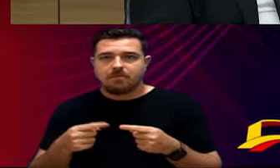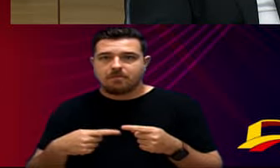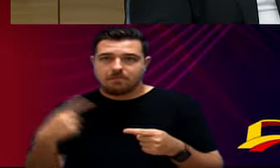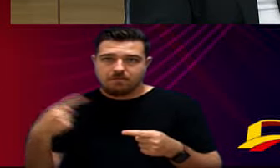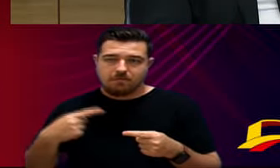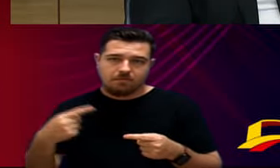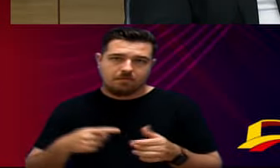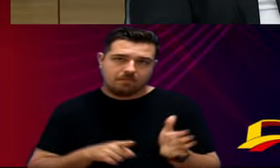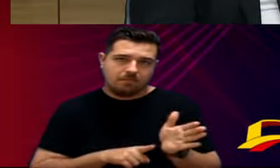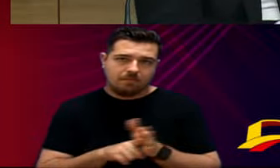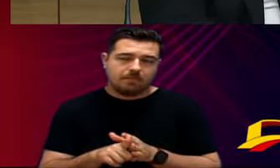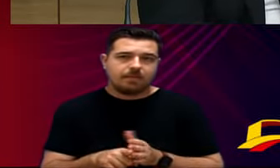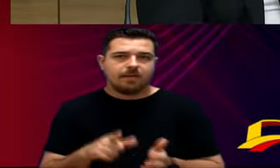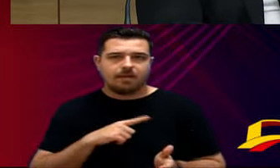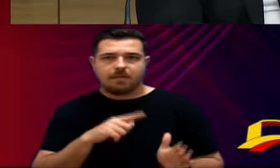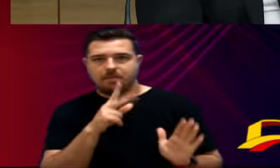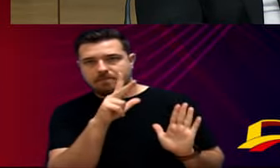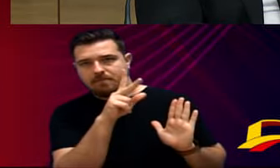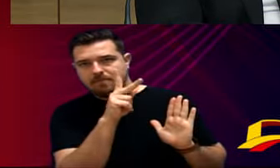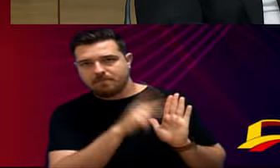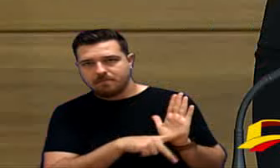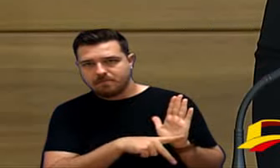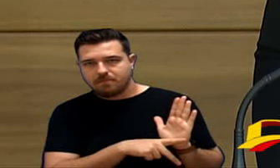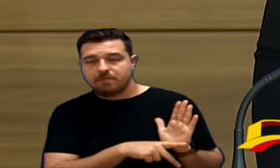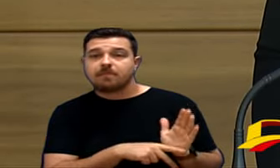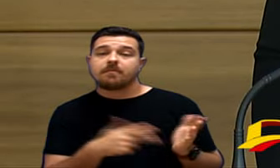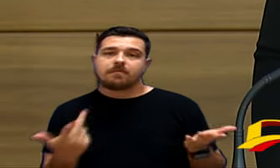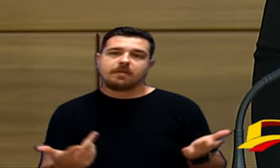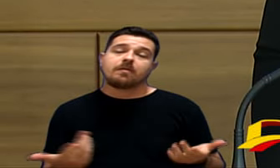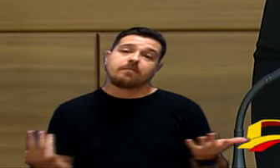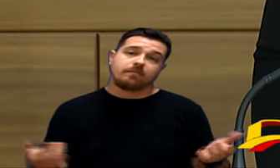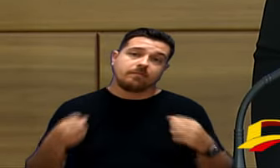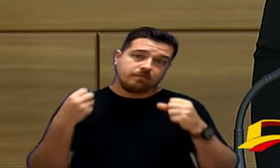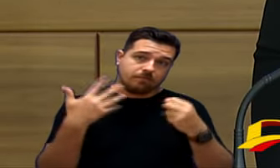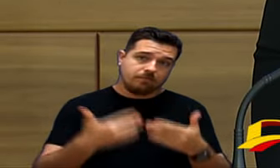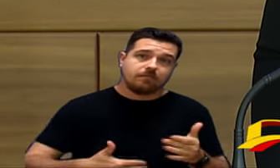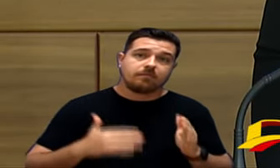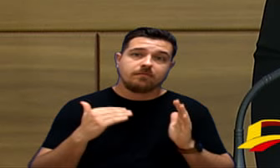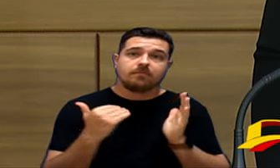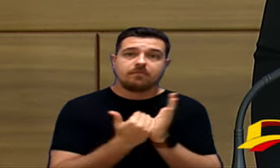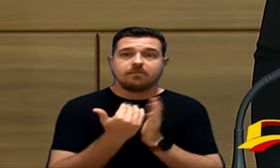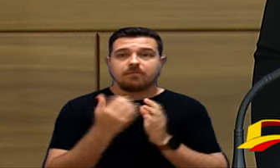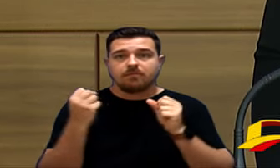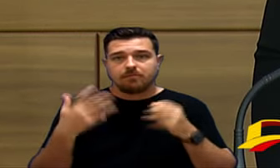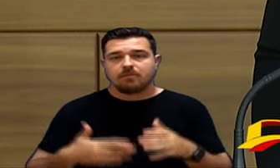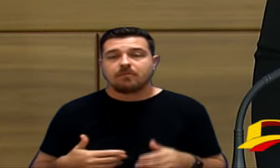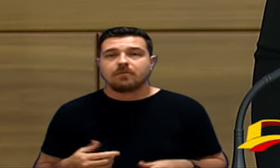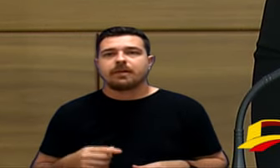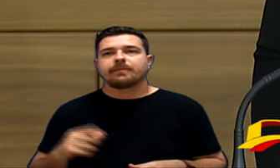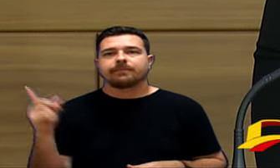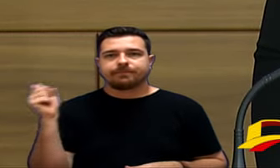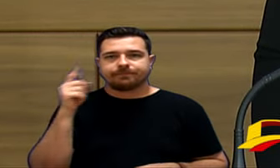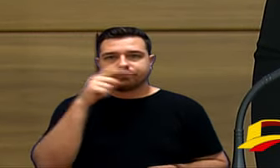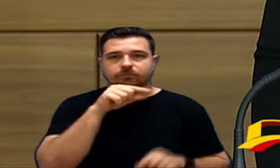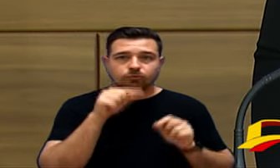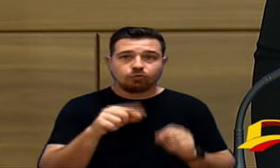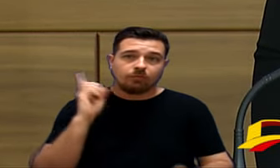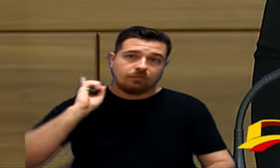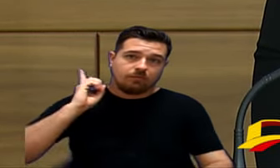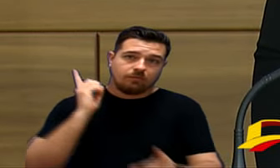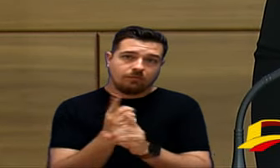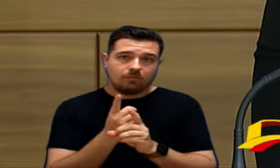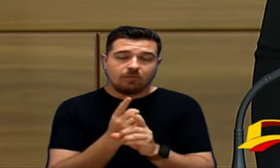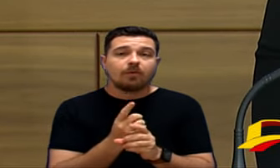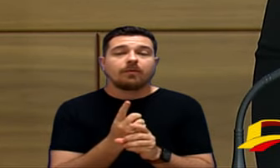projeto Ah sim ência é como eu disse né a a nossa maior dificuldade hoje é achar um